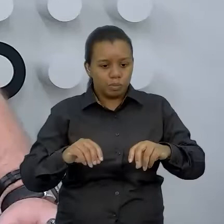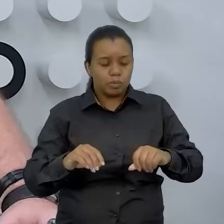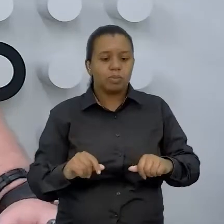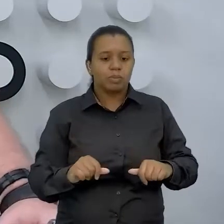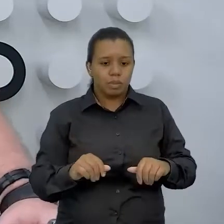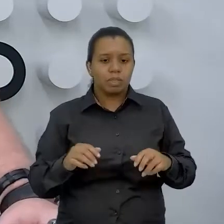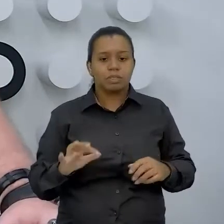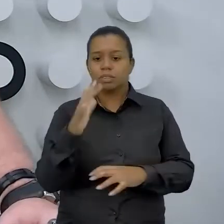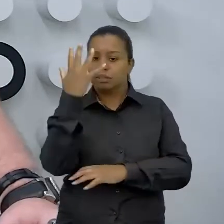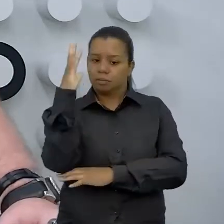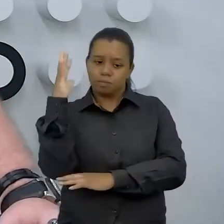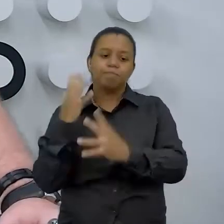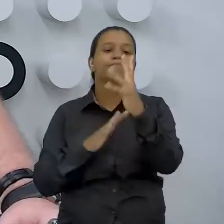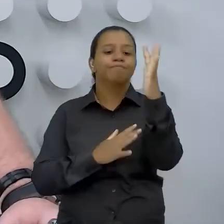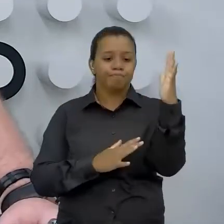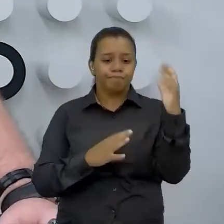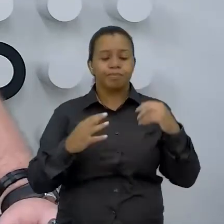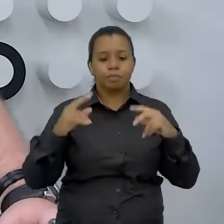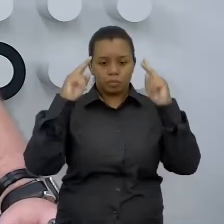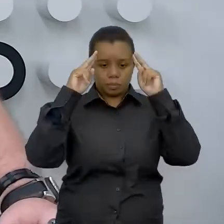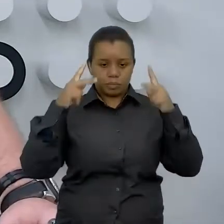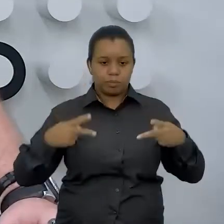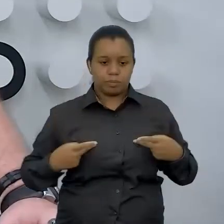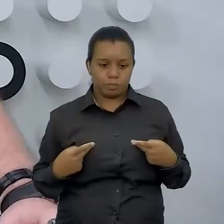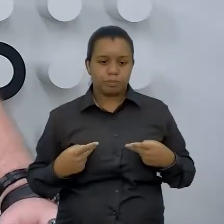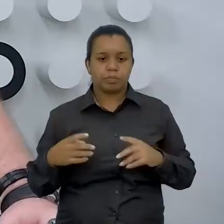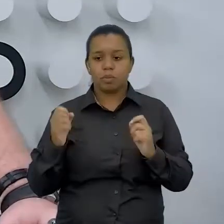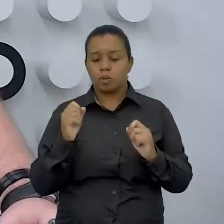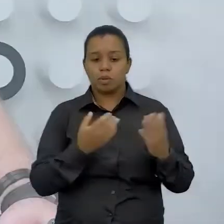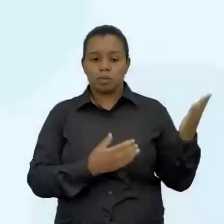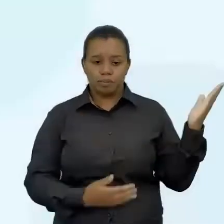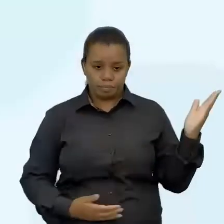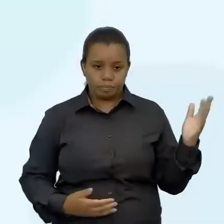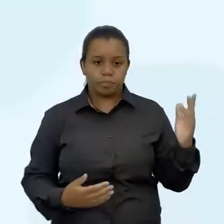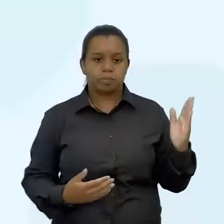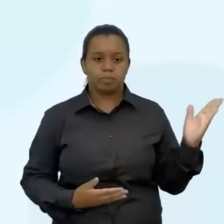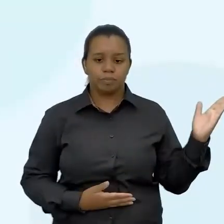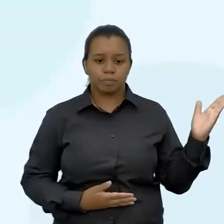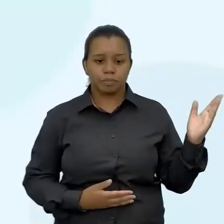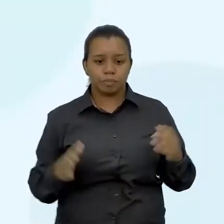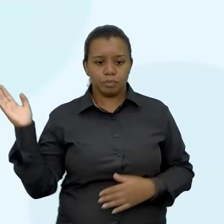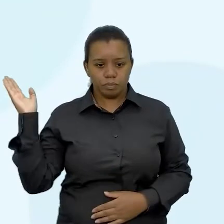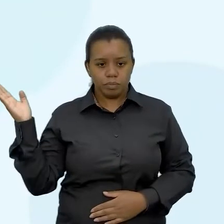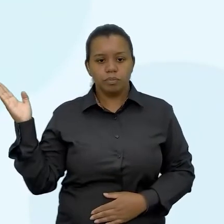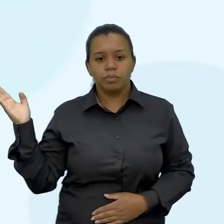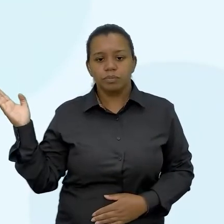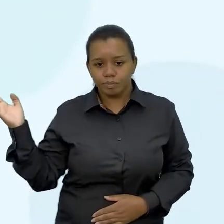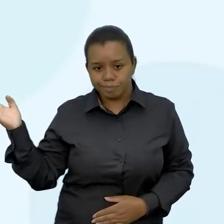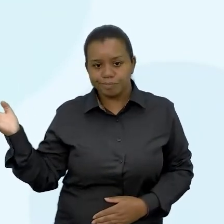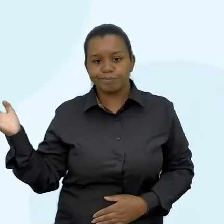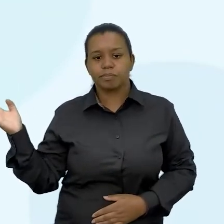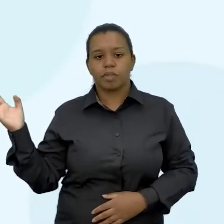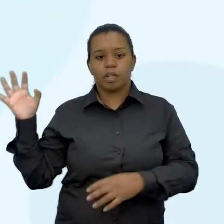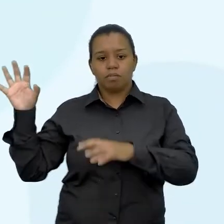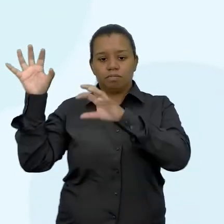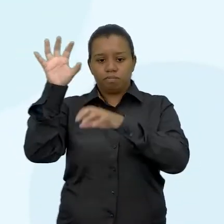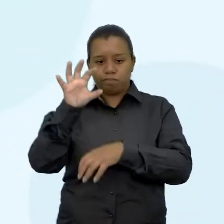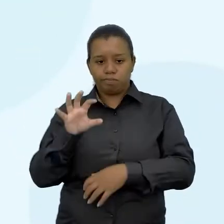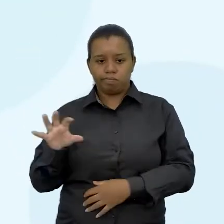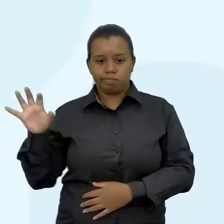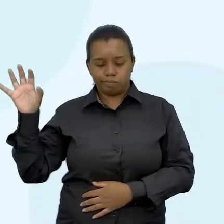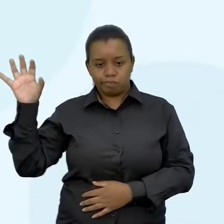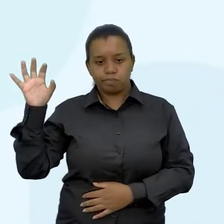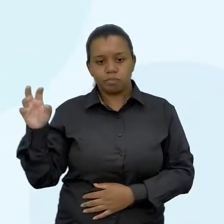a natureza, tá certo? Na próxima tela a gente vai ver aí, né, as esferas terrestres, que a gente estuda bastante aí no